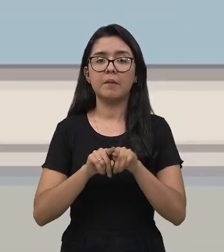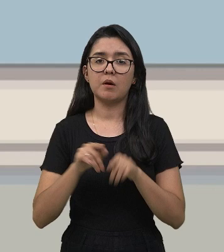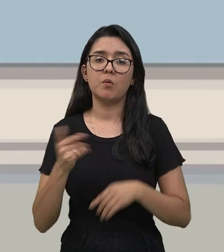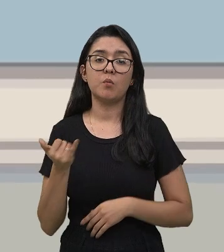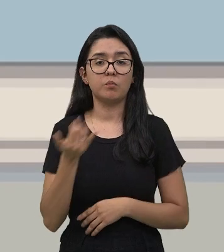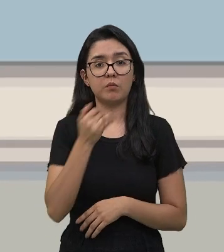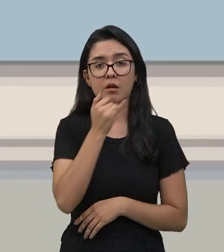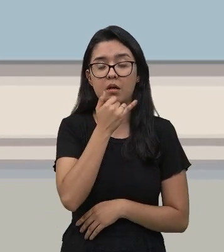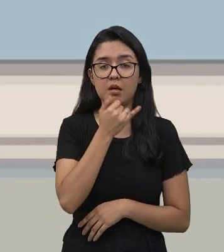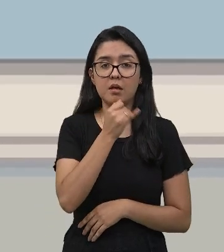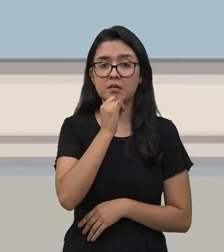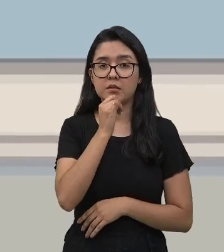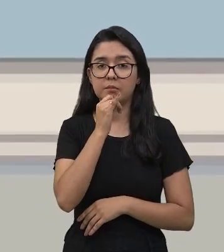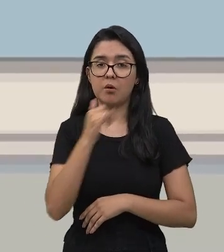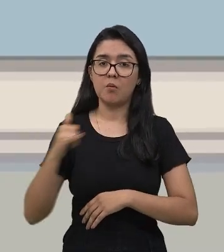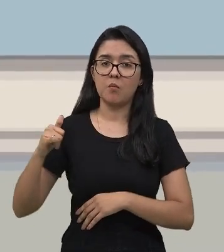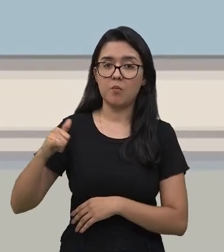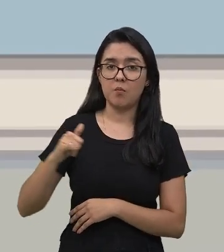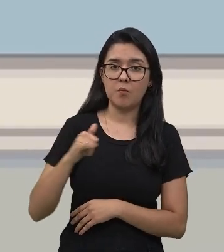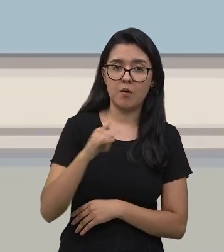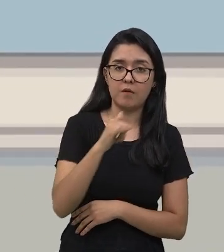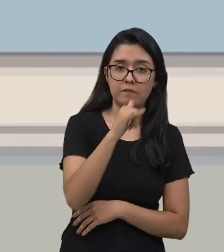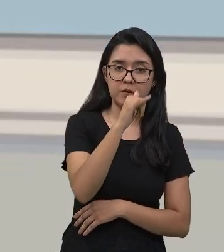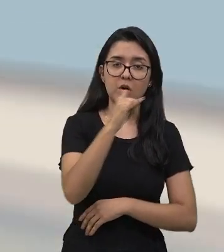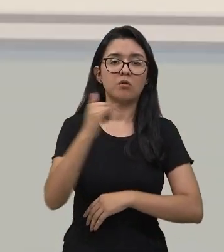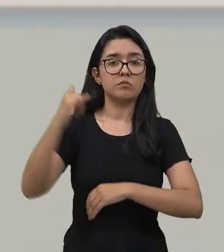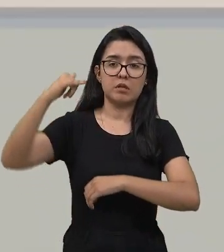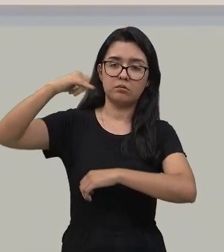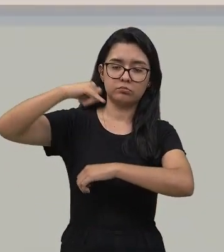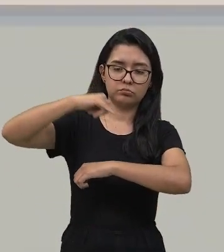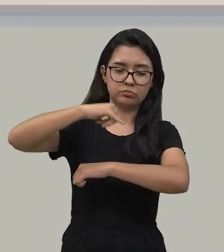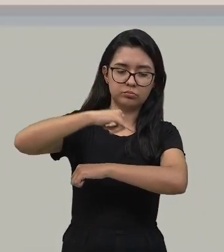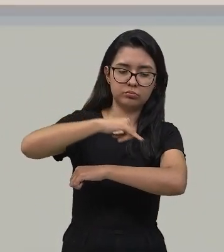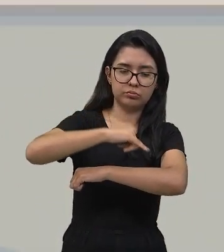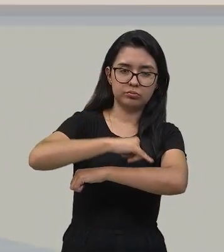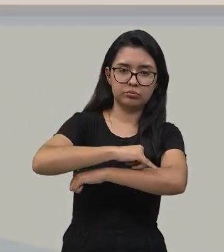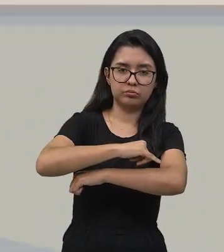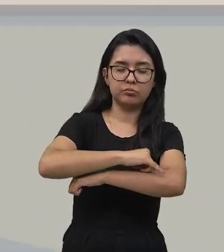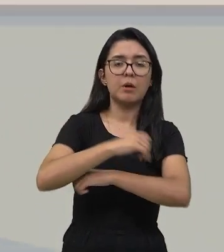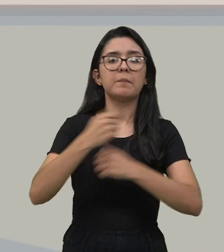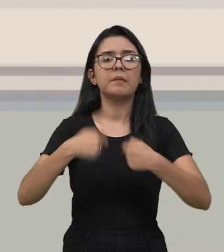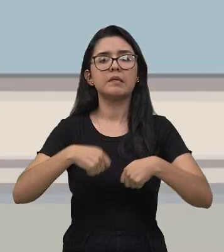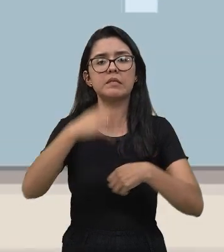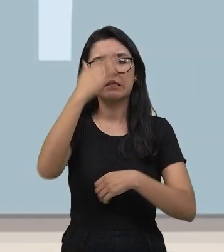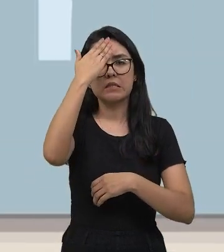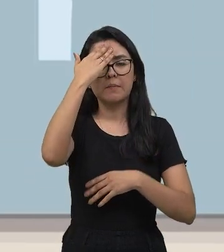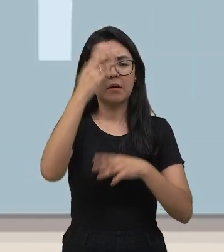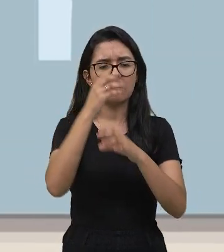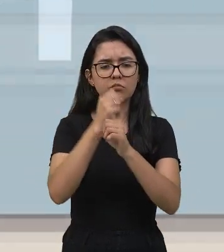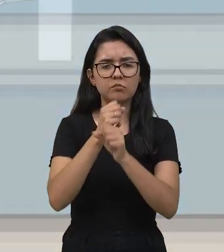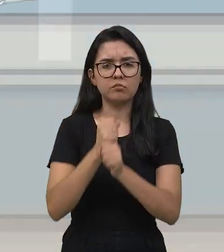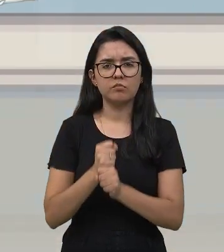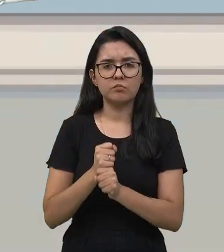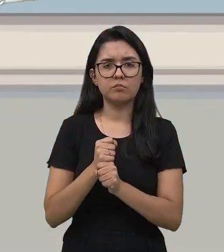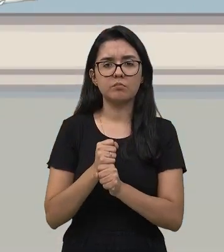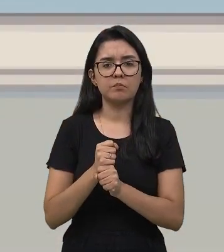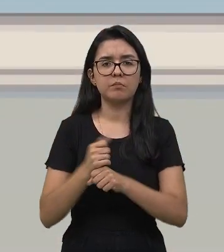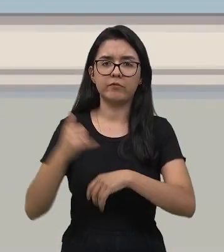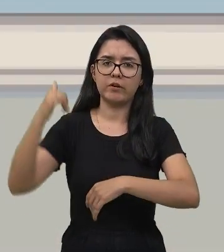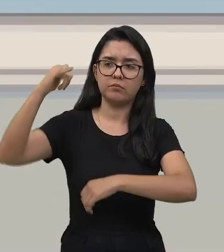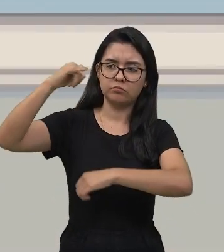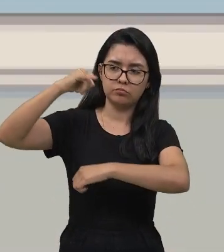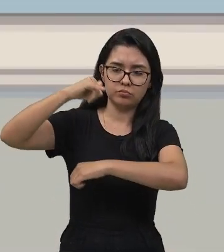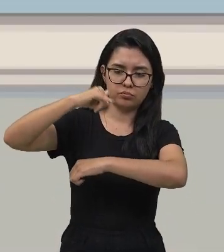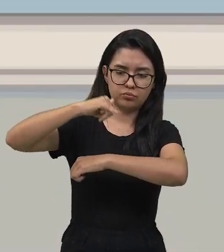de um avião também dependem de ângulos precisos. O piloto precisa calcular o ângulo ideal para que o avião toque a